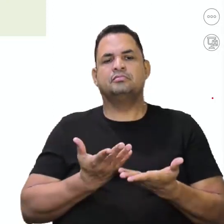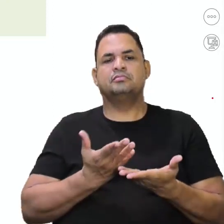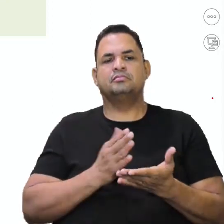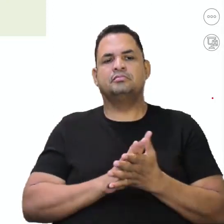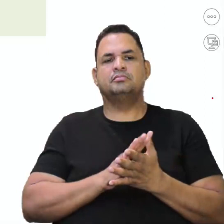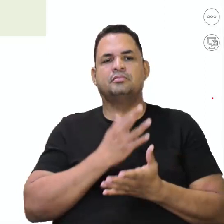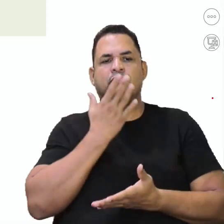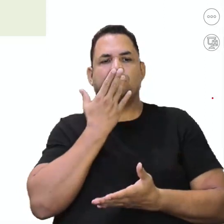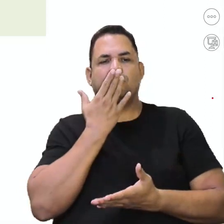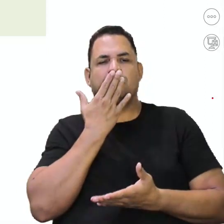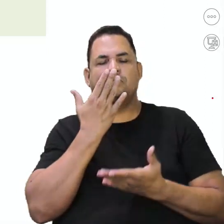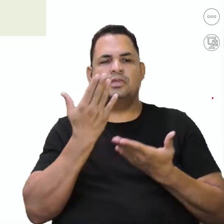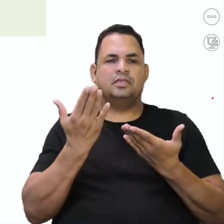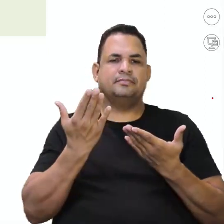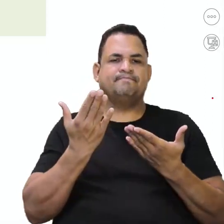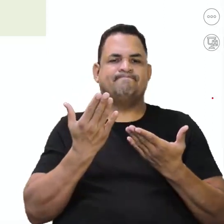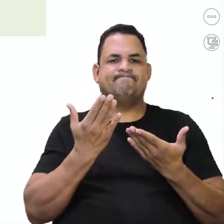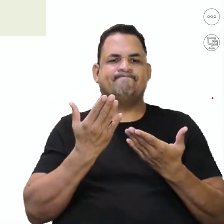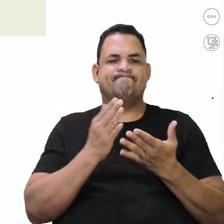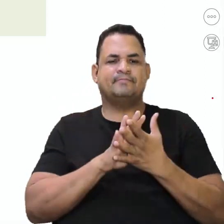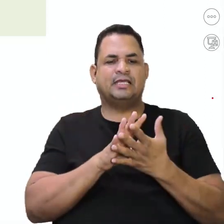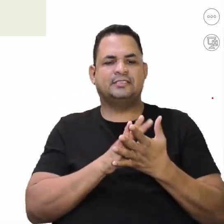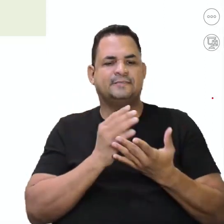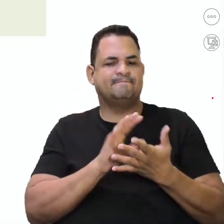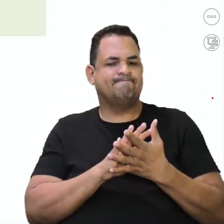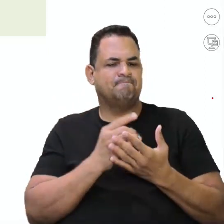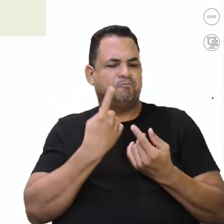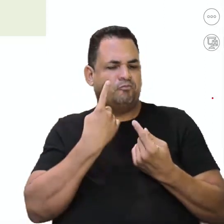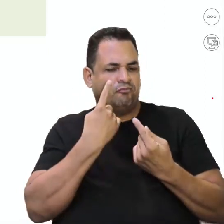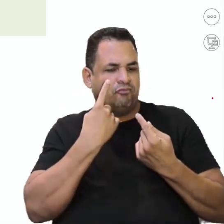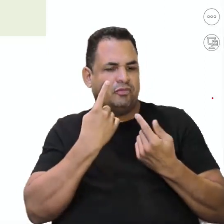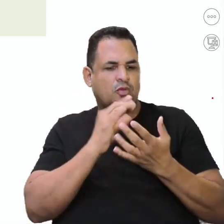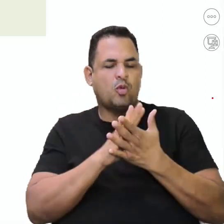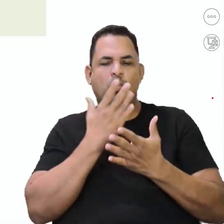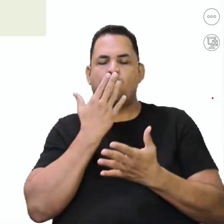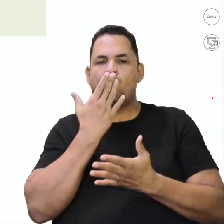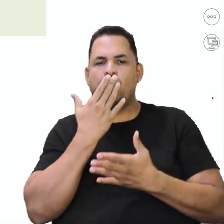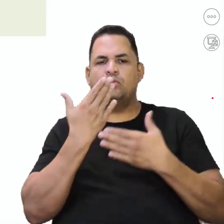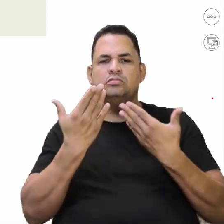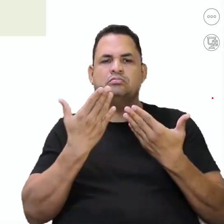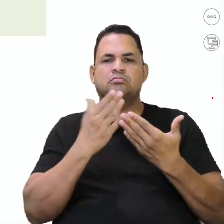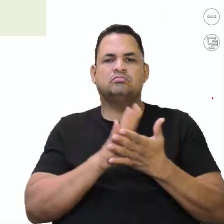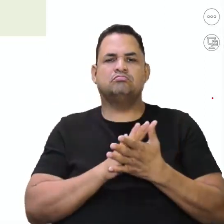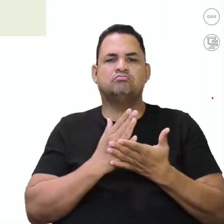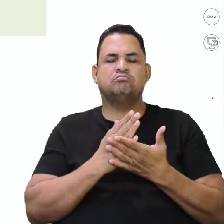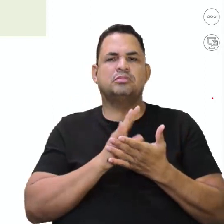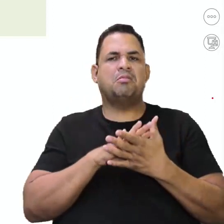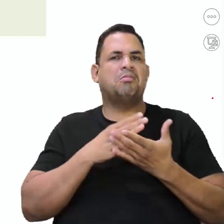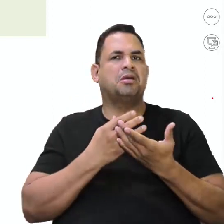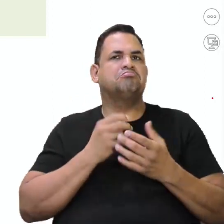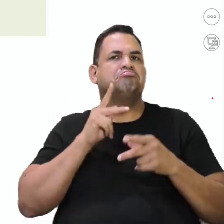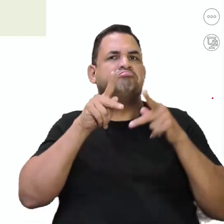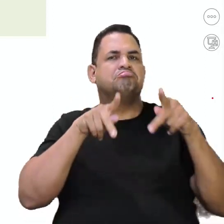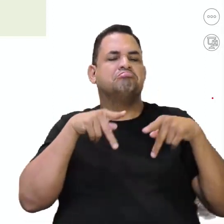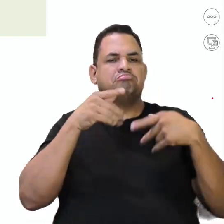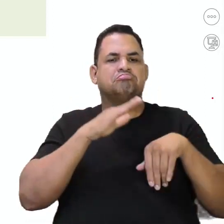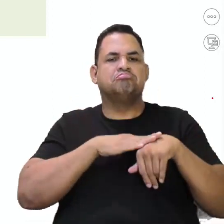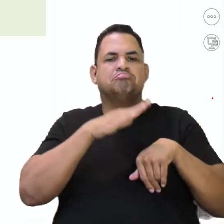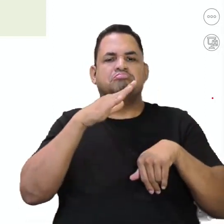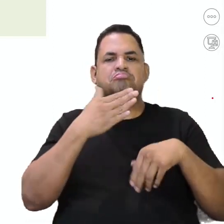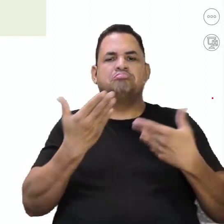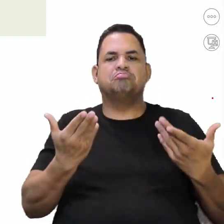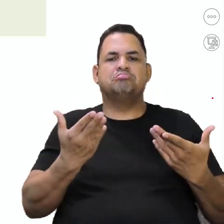as cores mais vivas, né, como coloridas, são as mais populares,